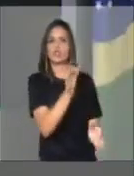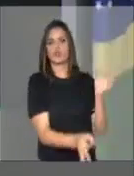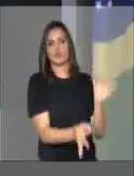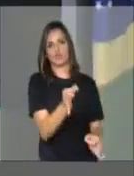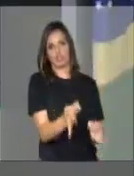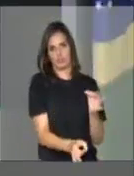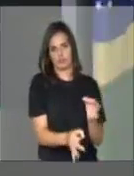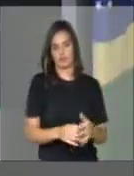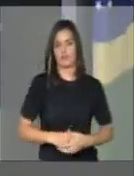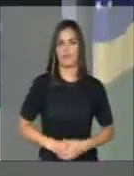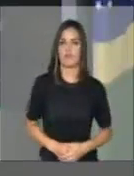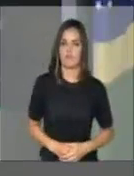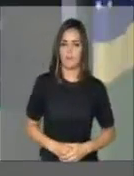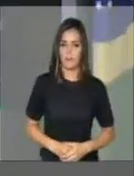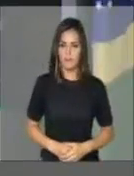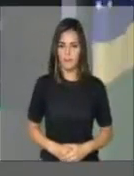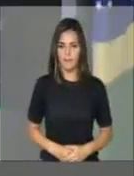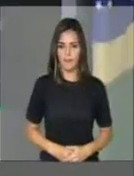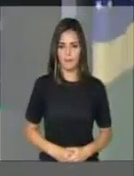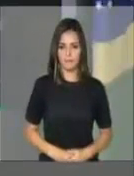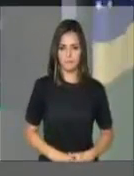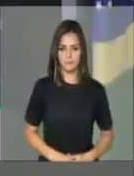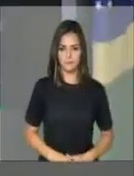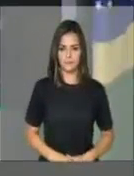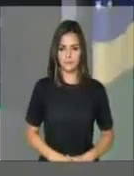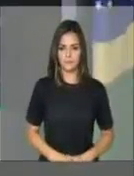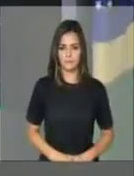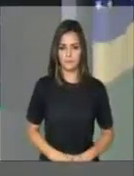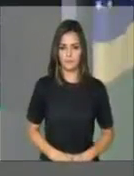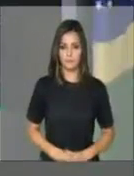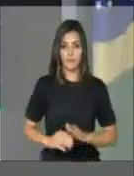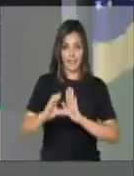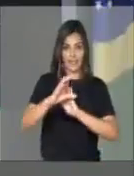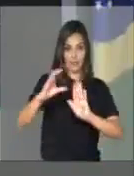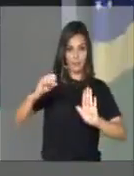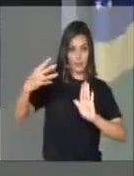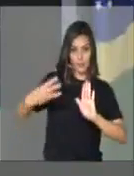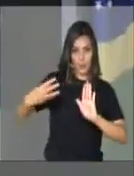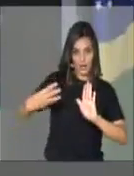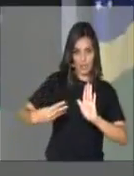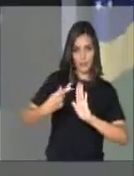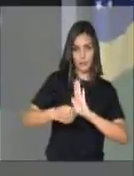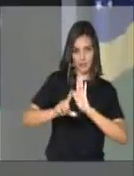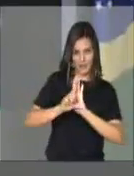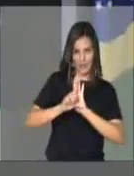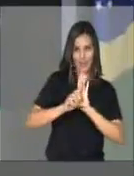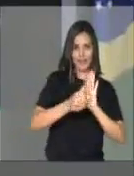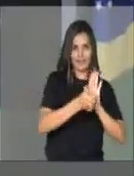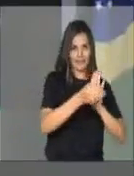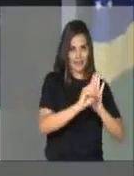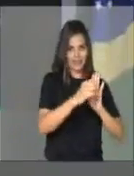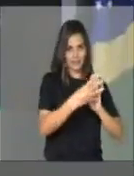internacional entre magistrados. Já o capítulo 4º do PL